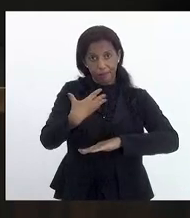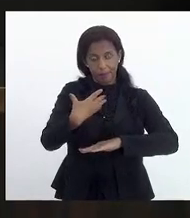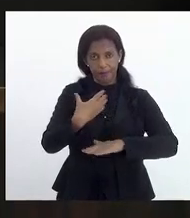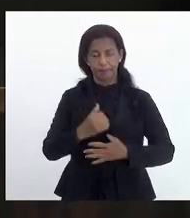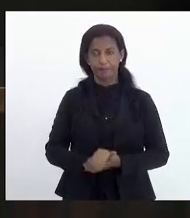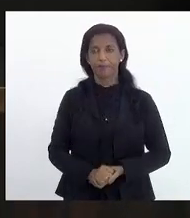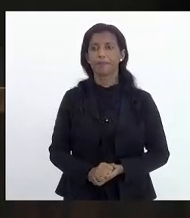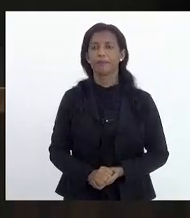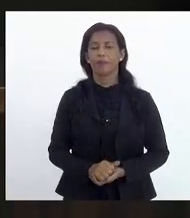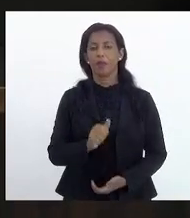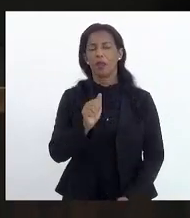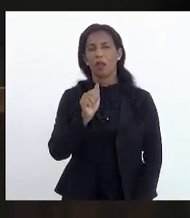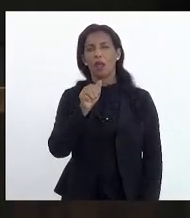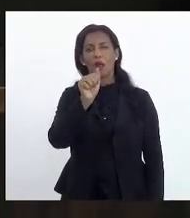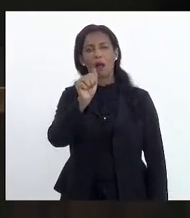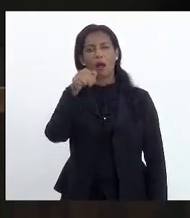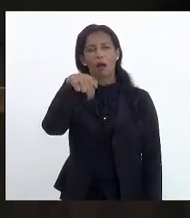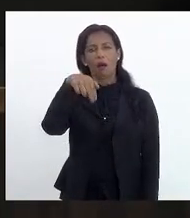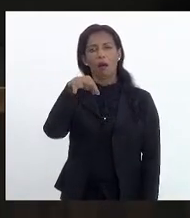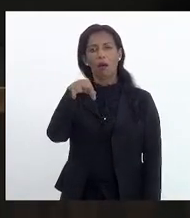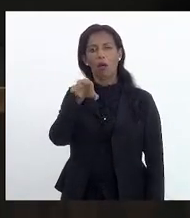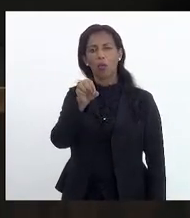do Antônio Cláudio